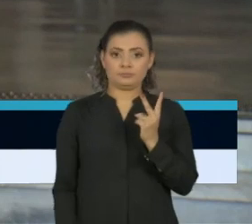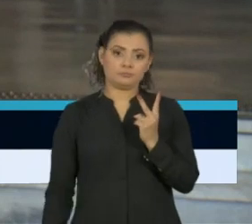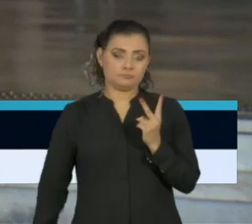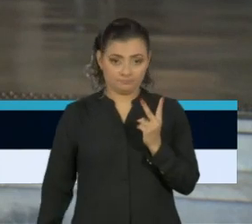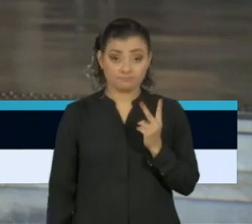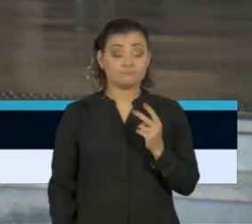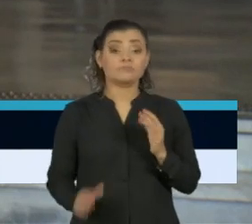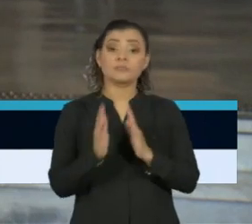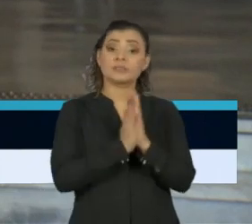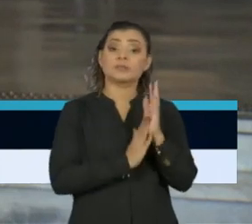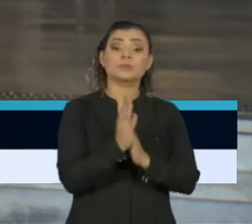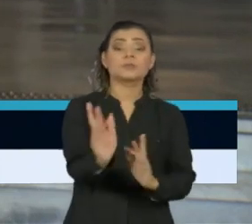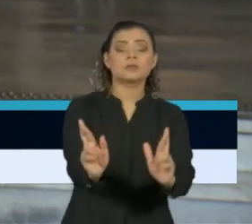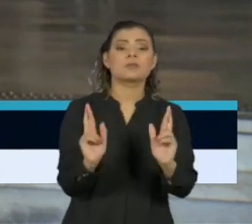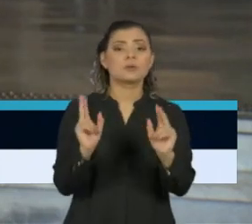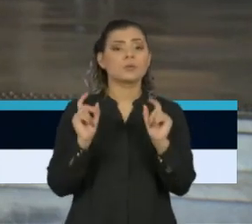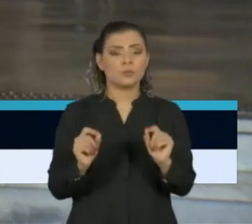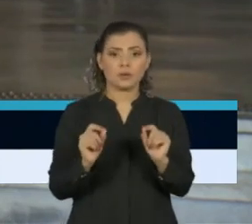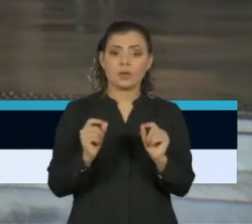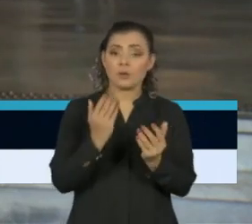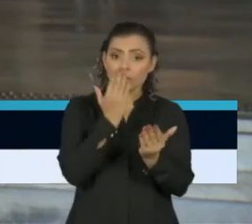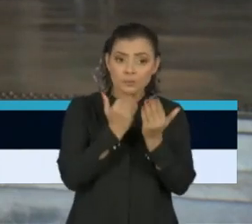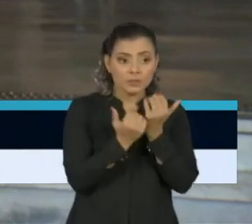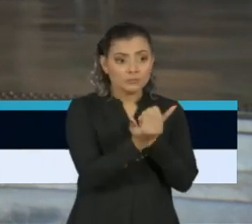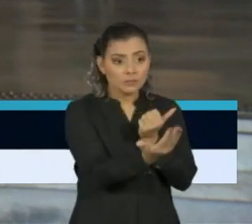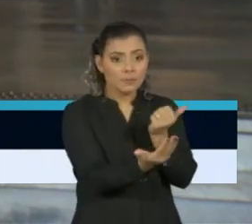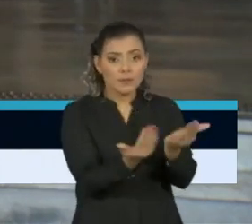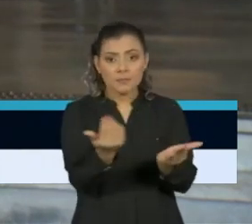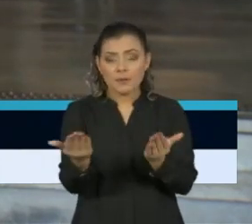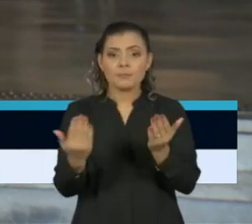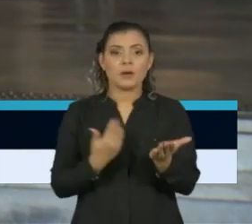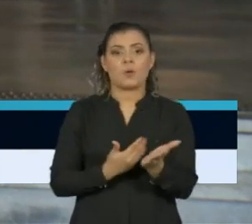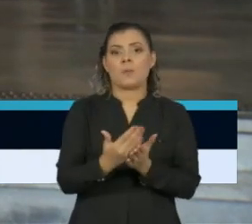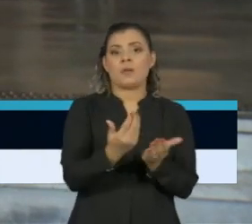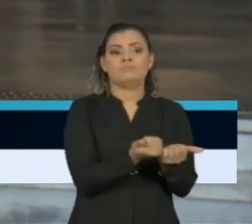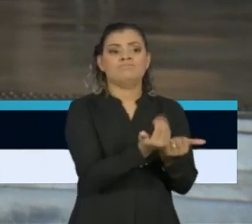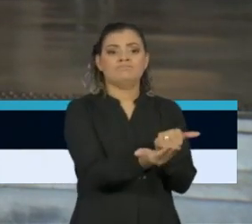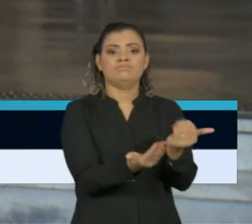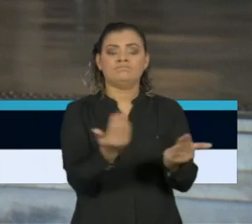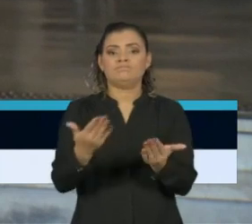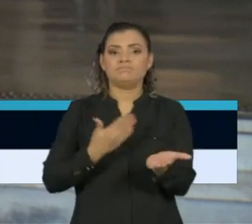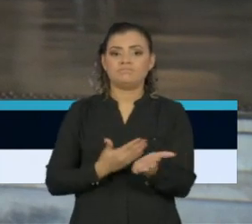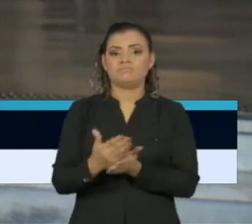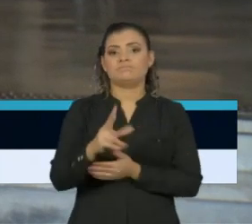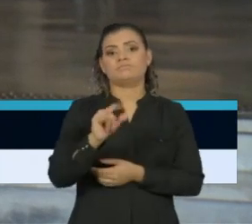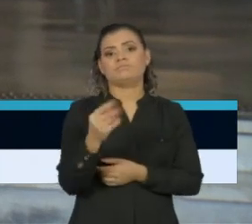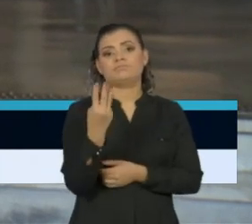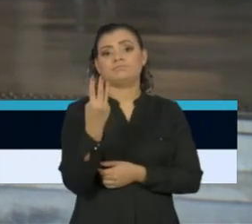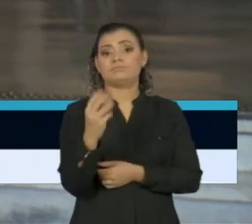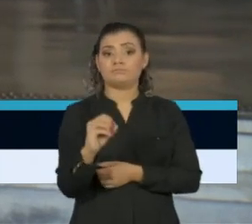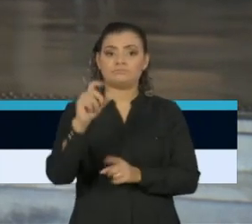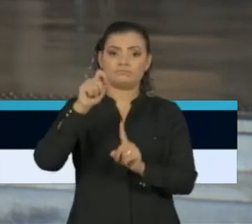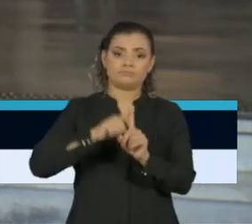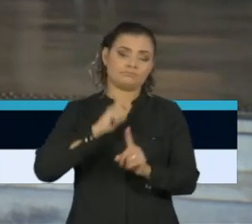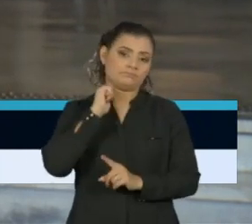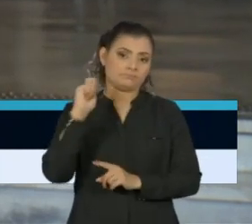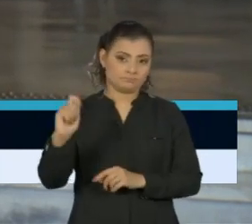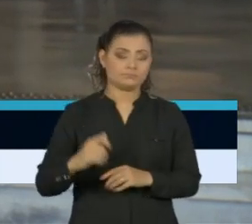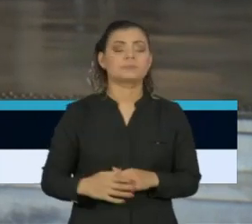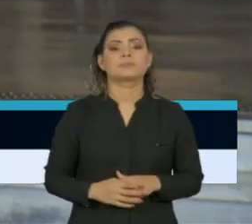A expectativa é que as primeiras refeições passem a ser entregues a partir do dia 30 de